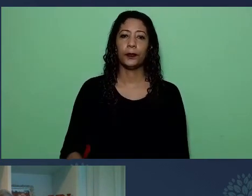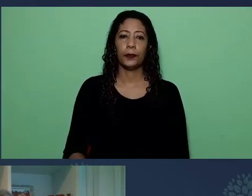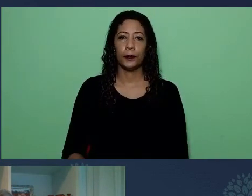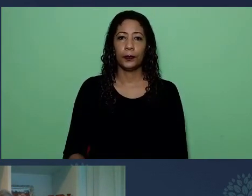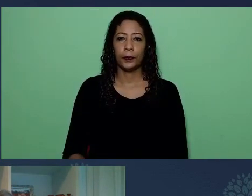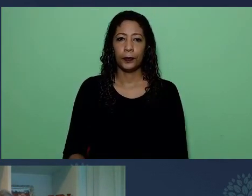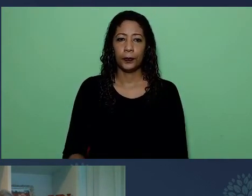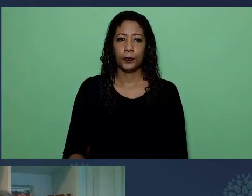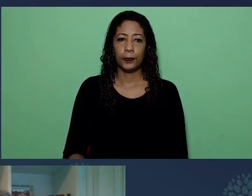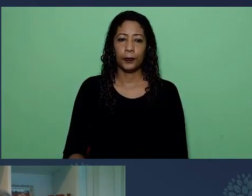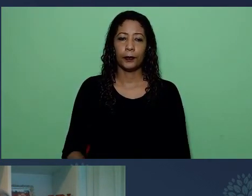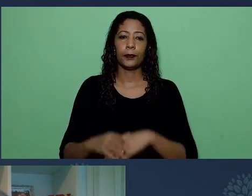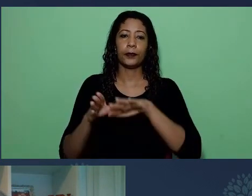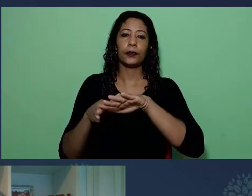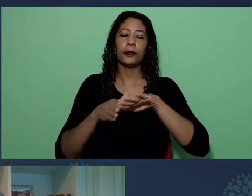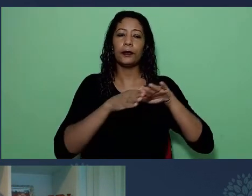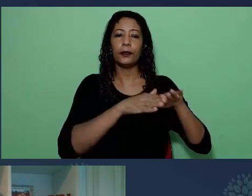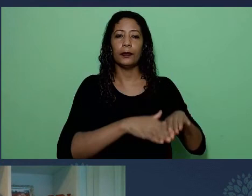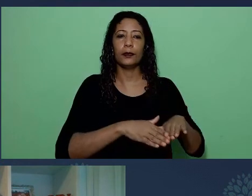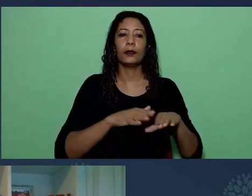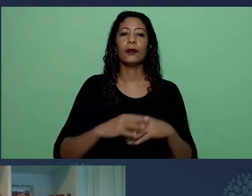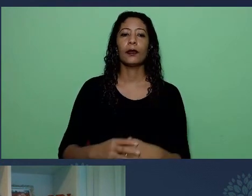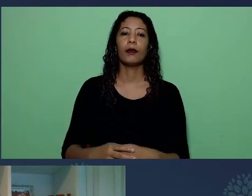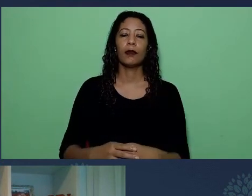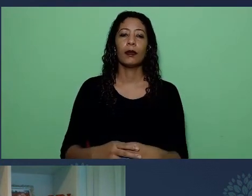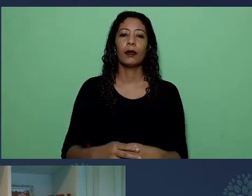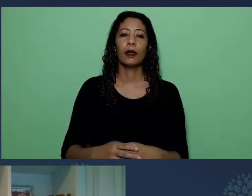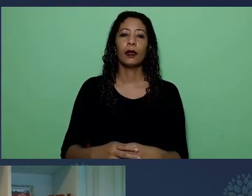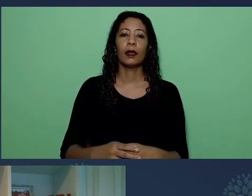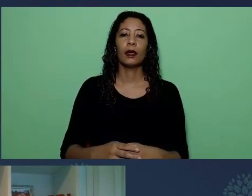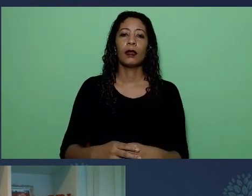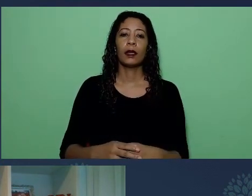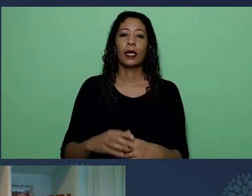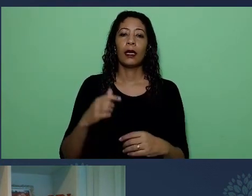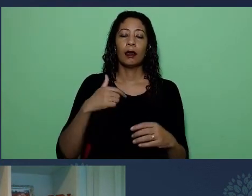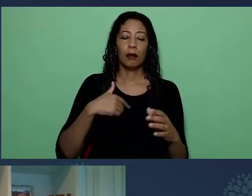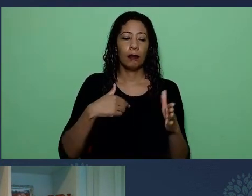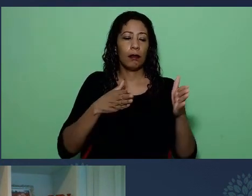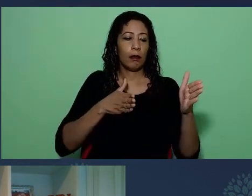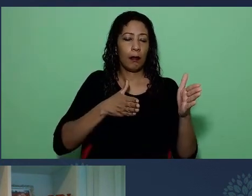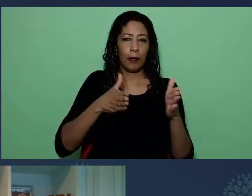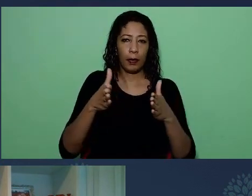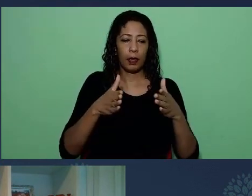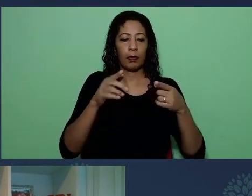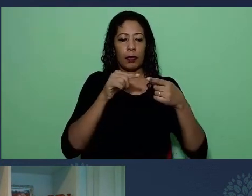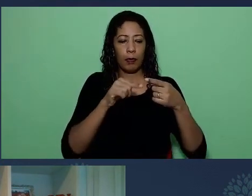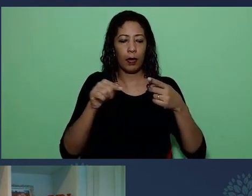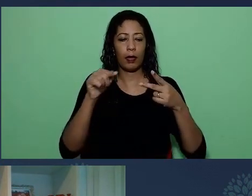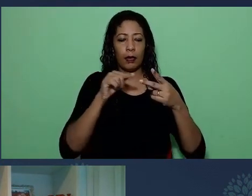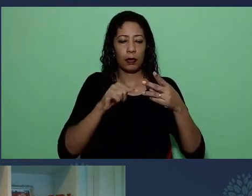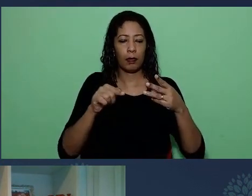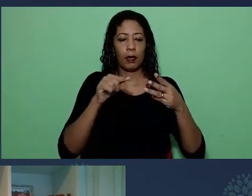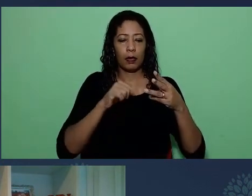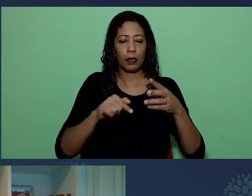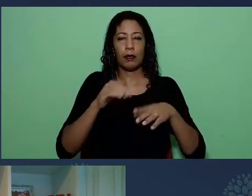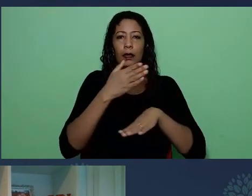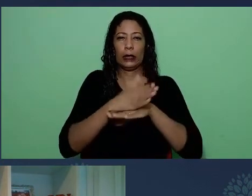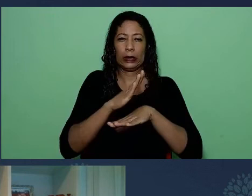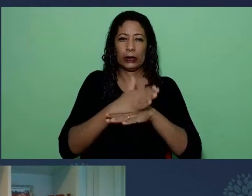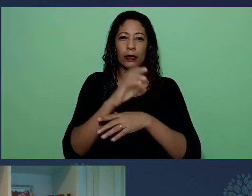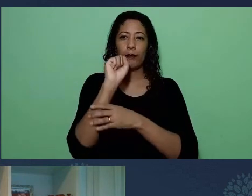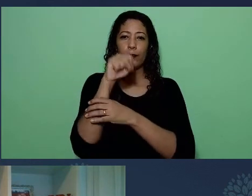A Isabelle Monteiro pergunta: em quantas semanas podemos ver melhora da resposta respiratória com a fisioterapia e